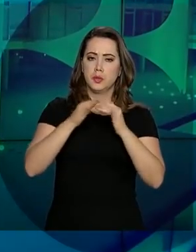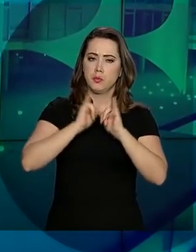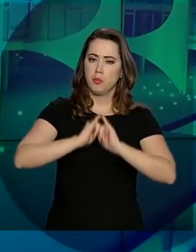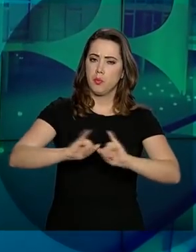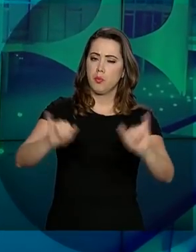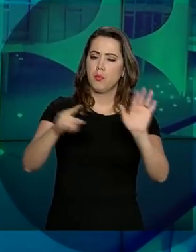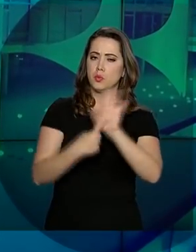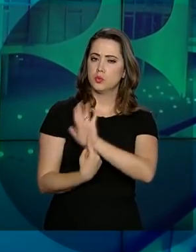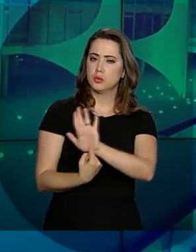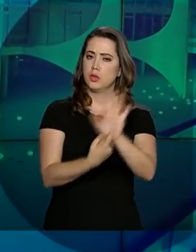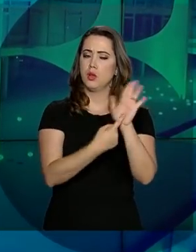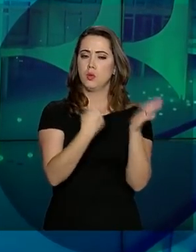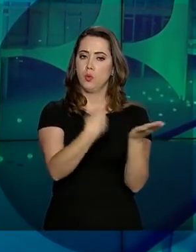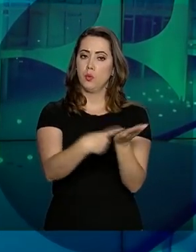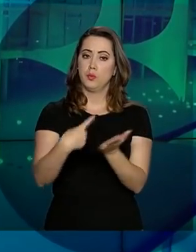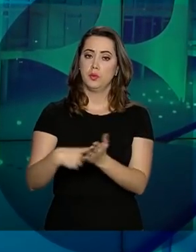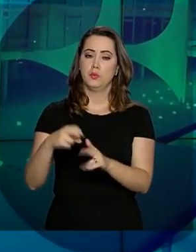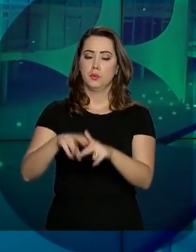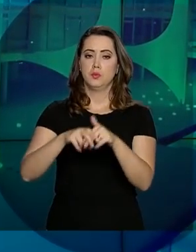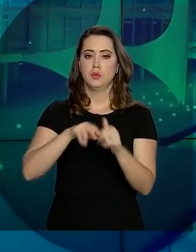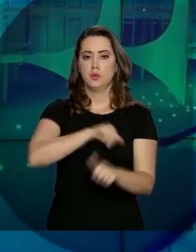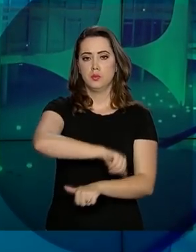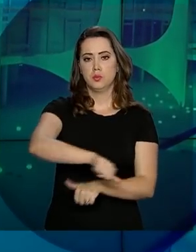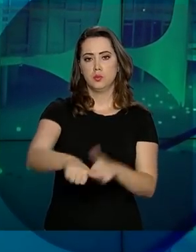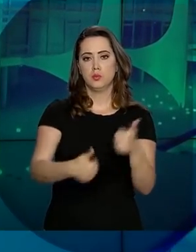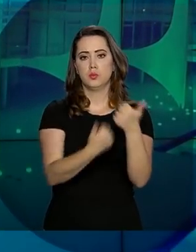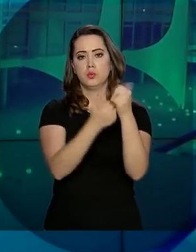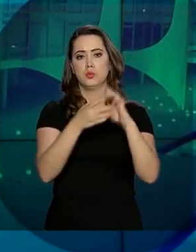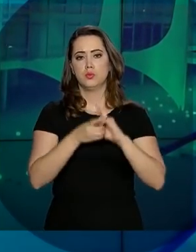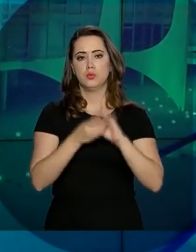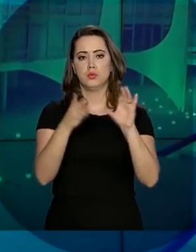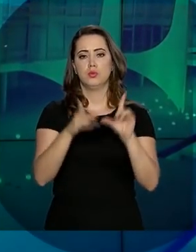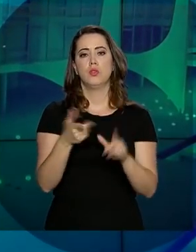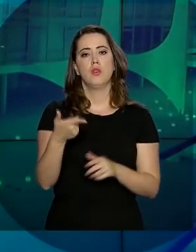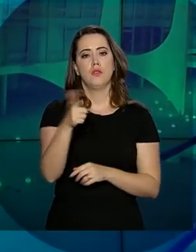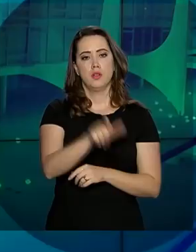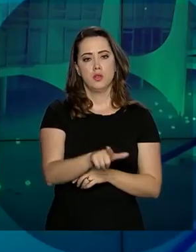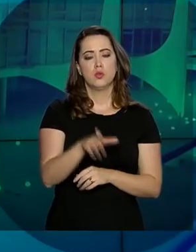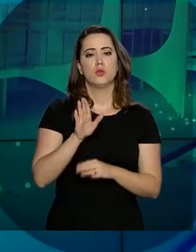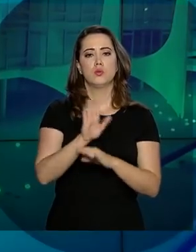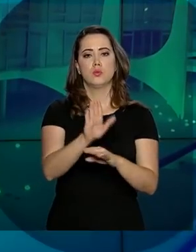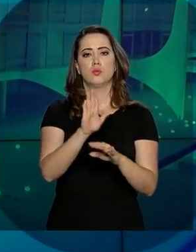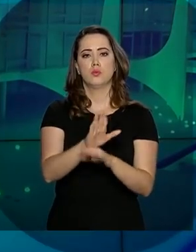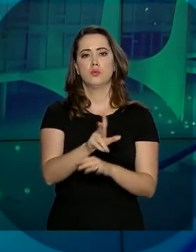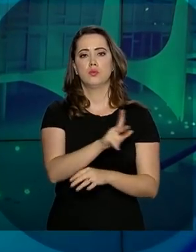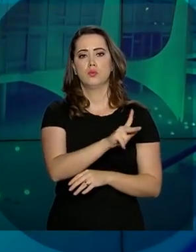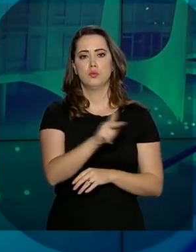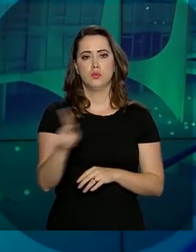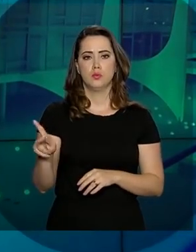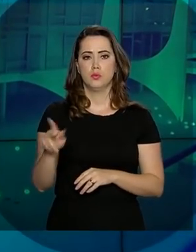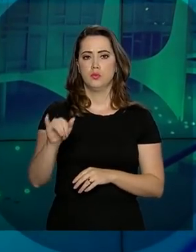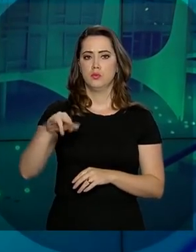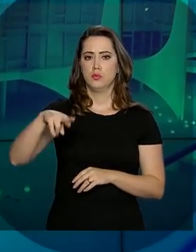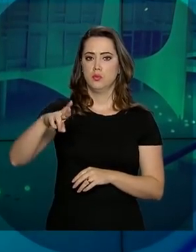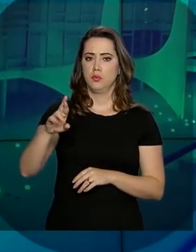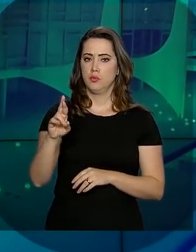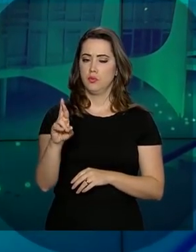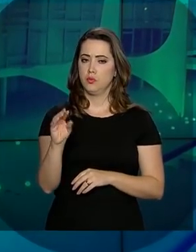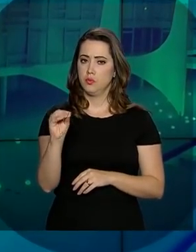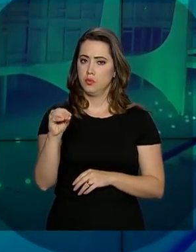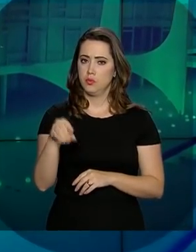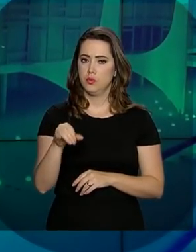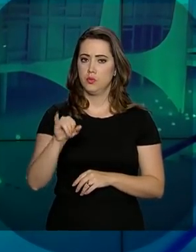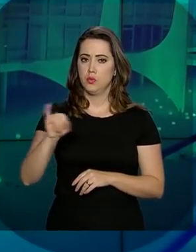manifestaram compromisso em favor de uma transição democrática e reiteraram total apoio ao